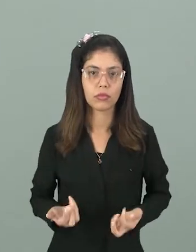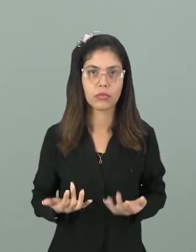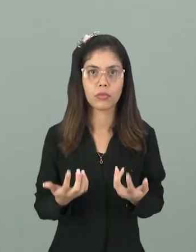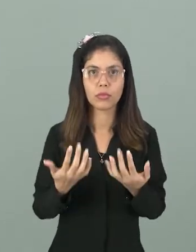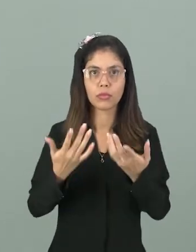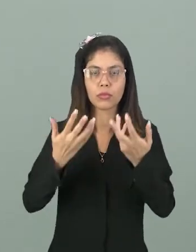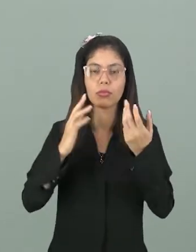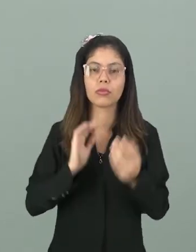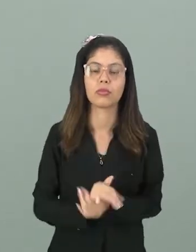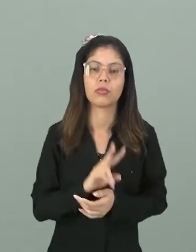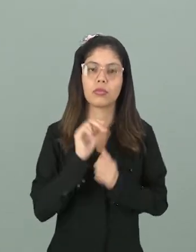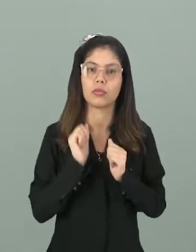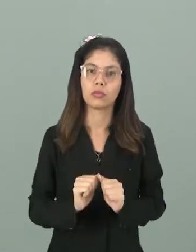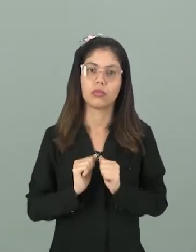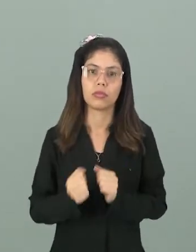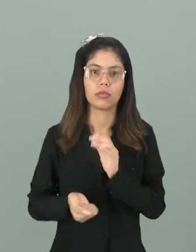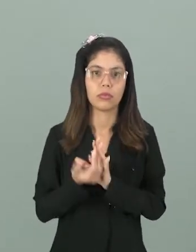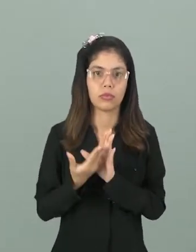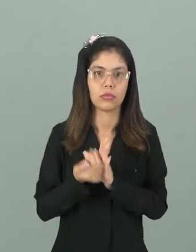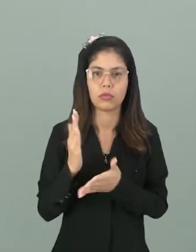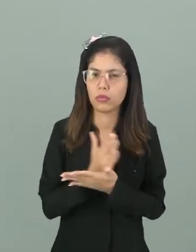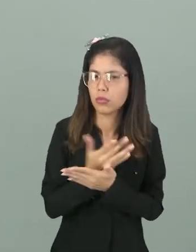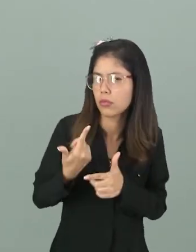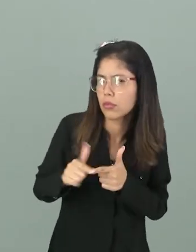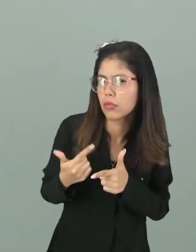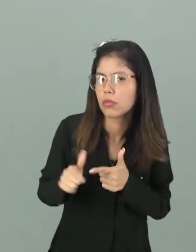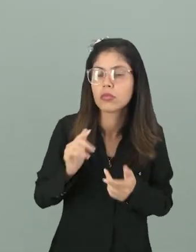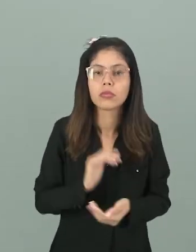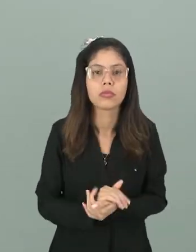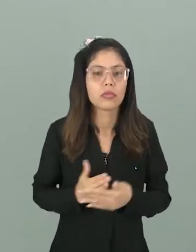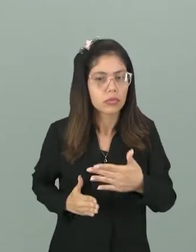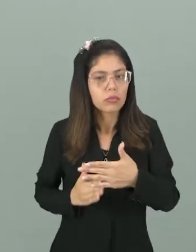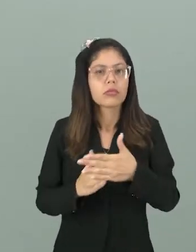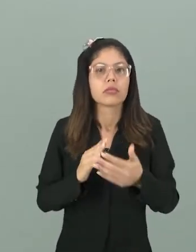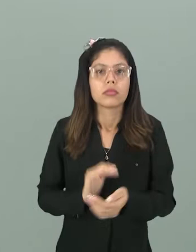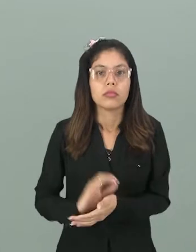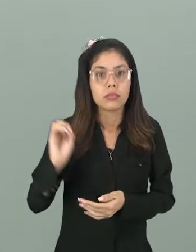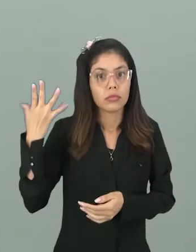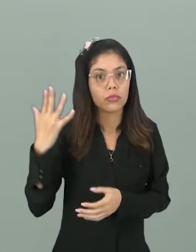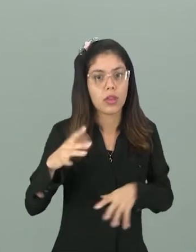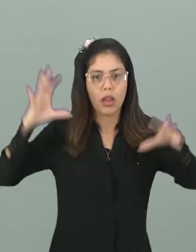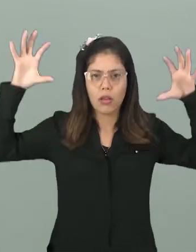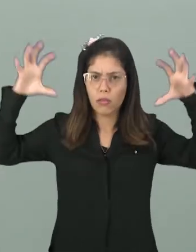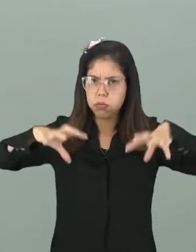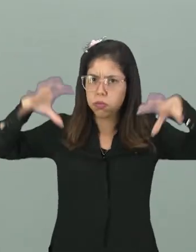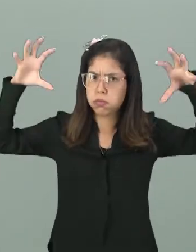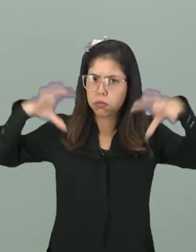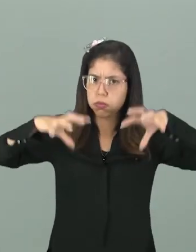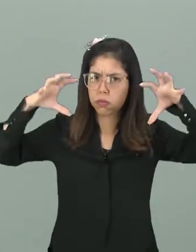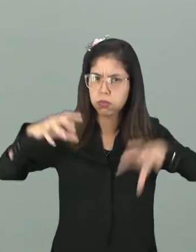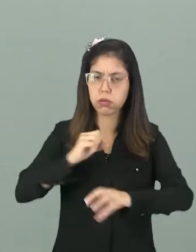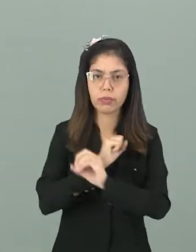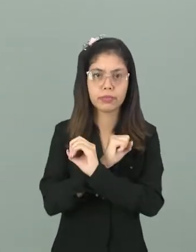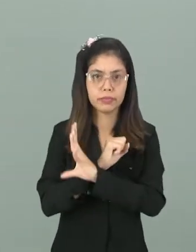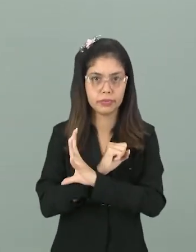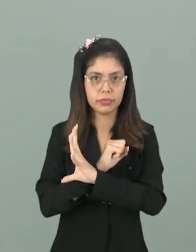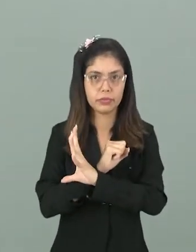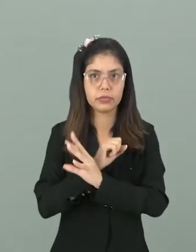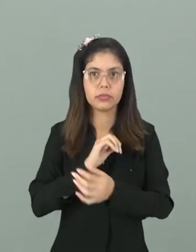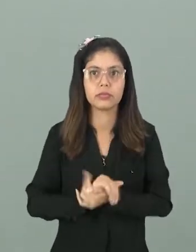combustíveis fósseis, ele pode gerar aí alguns problemas, alguns impactos, como é o caso da chuva ácida, que